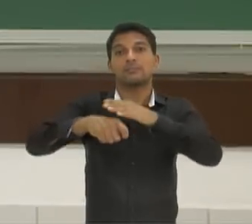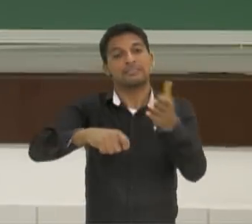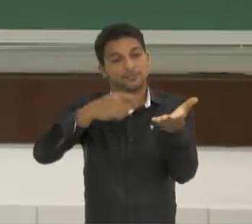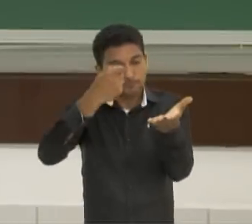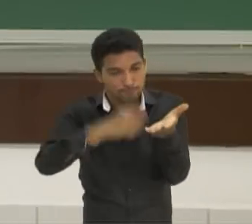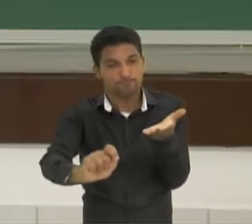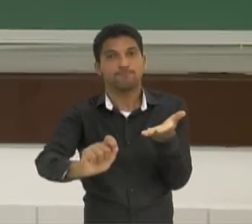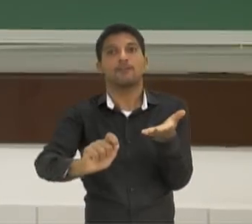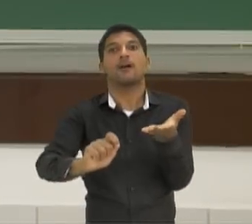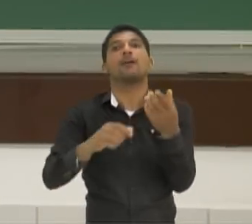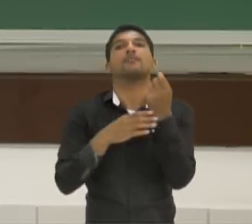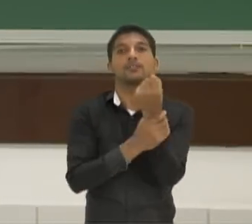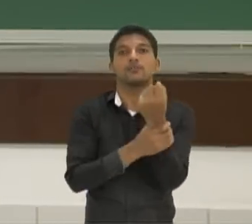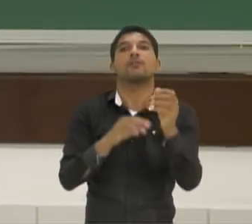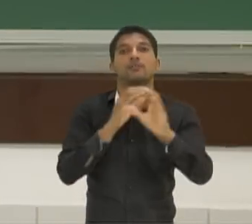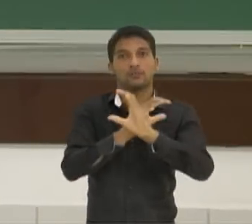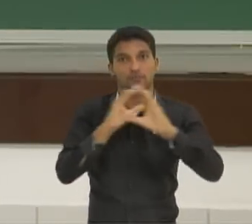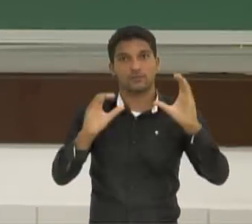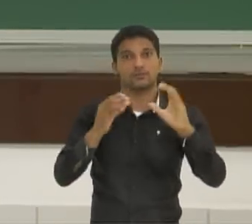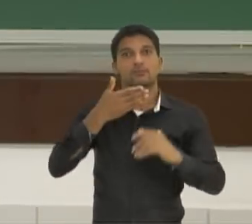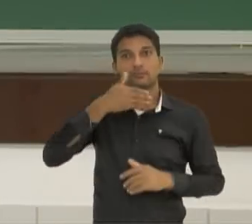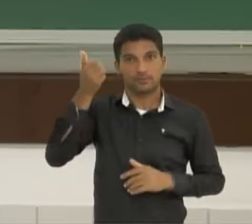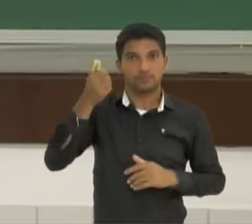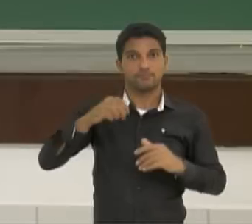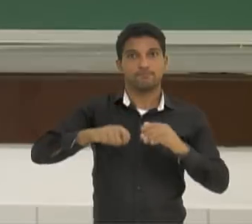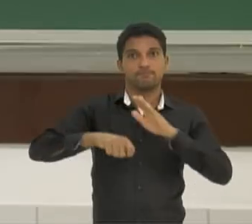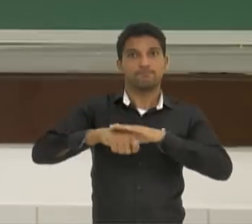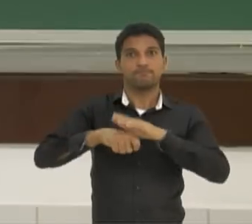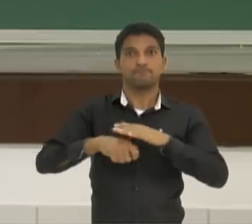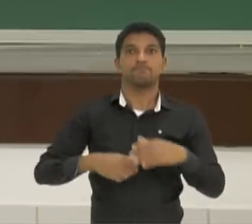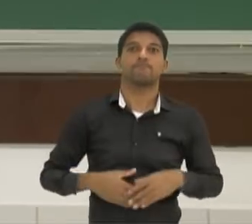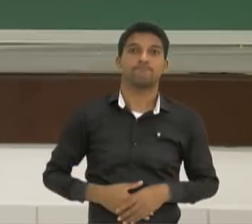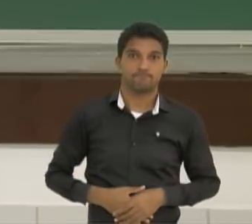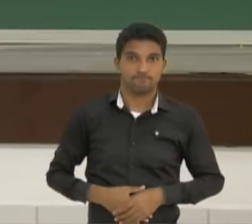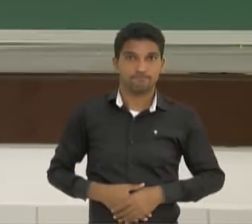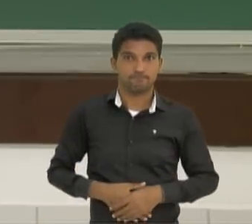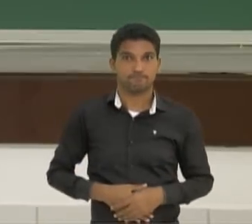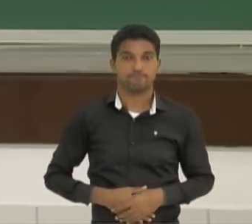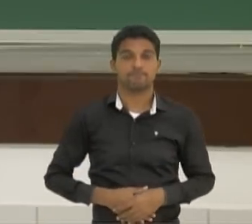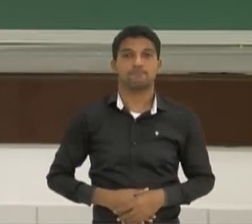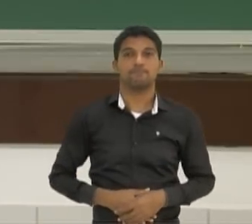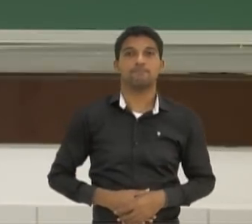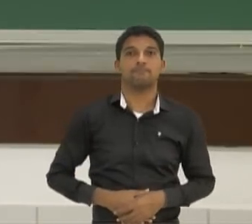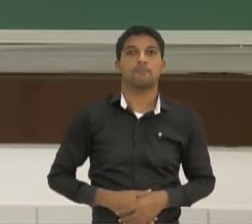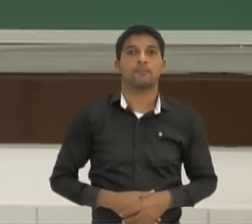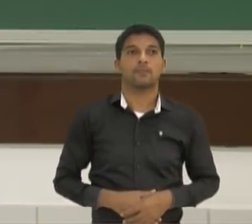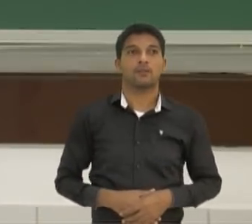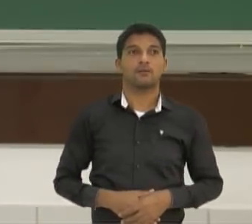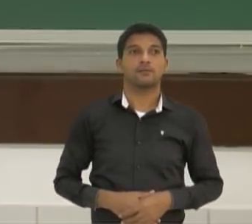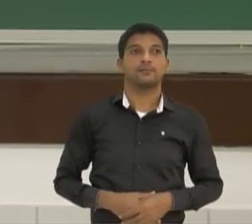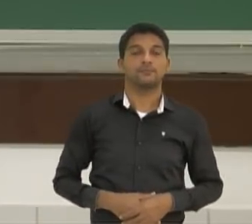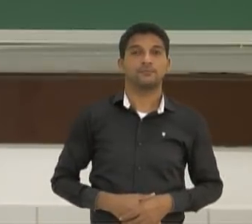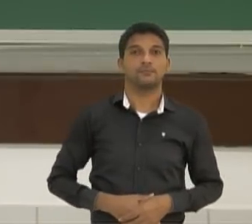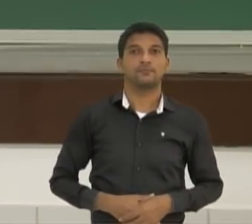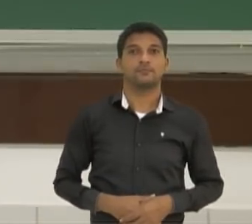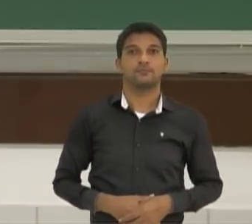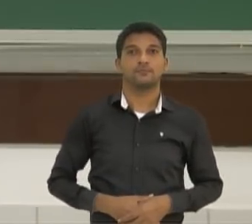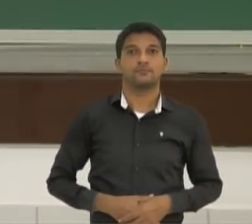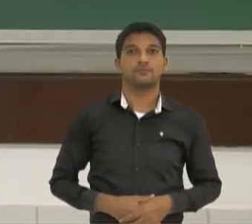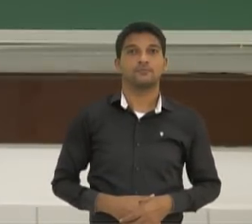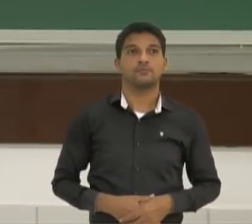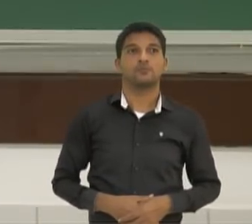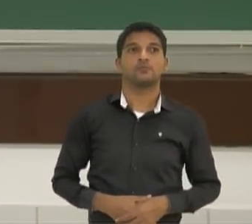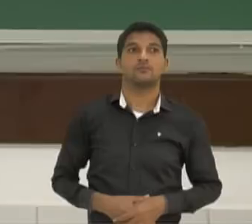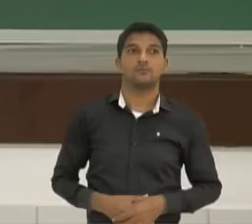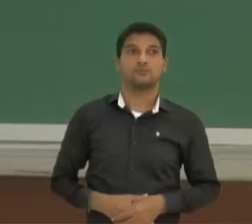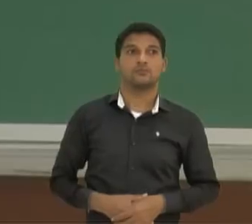mais rotineiro, então é recomendável que se use a assinatura manuscrita, né? Aquela escrita à caneta. Ok,